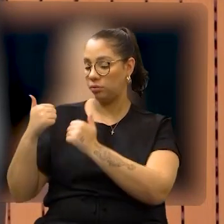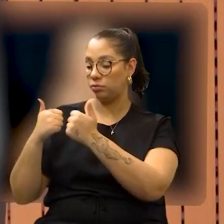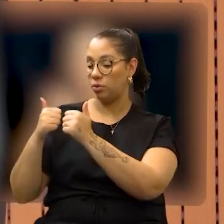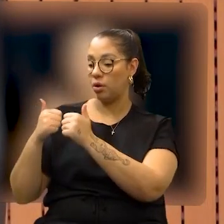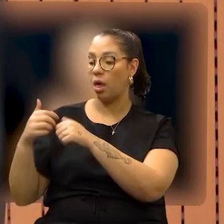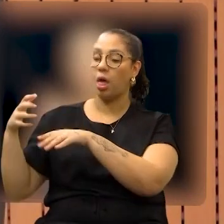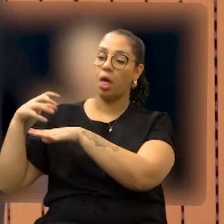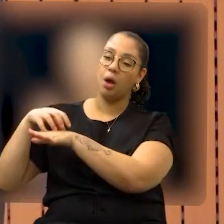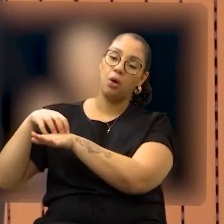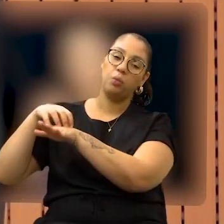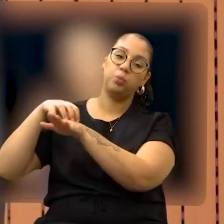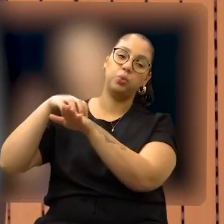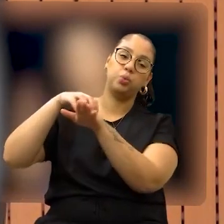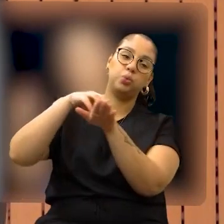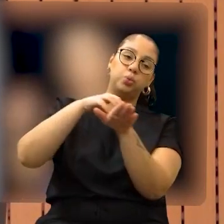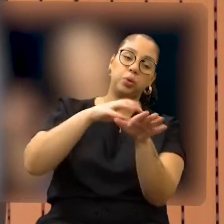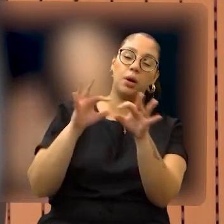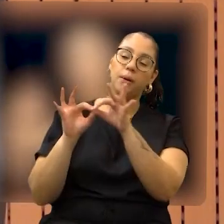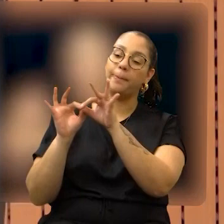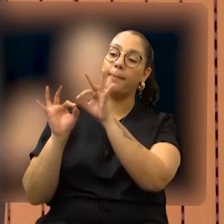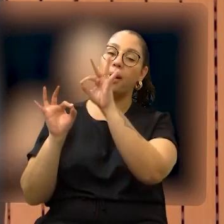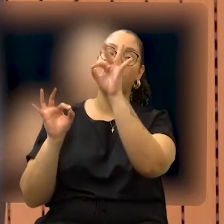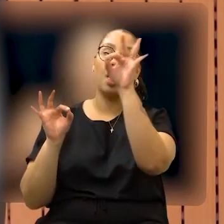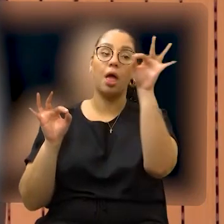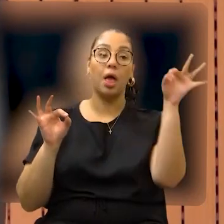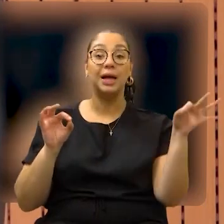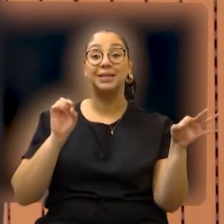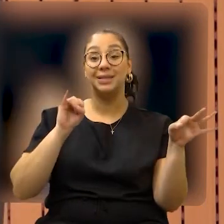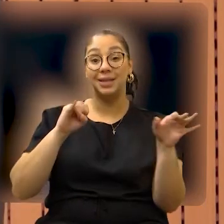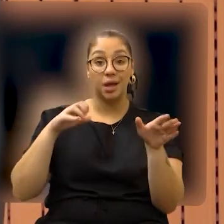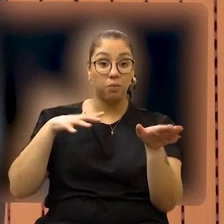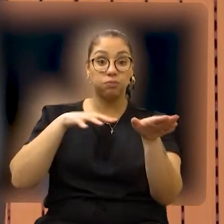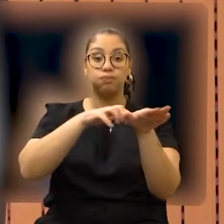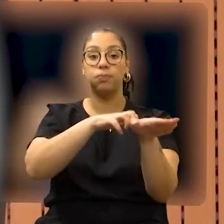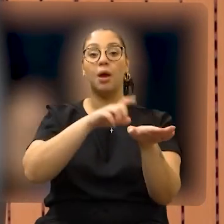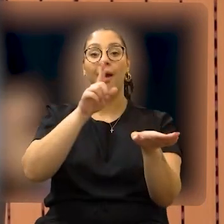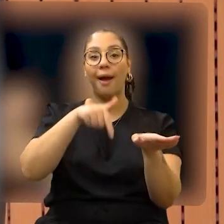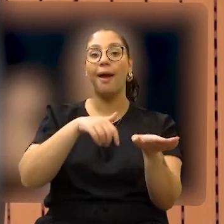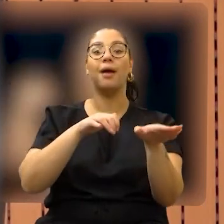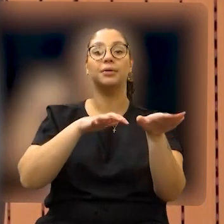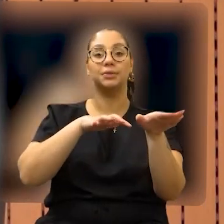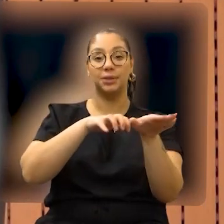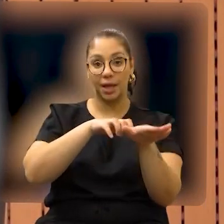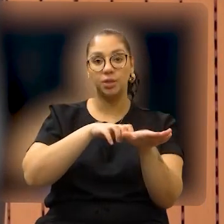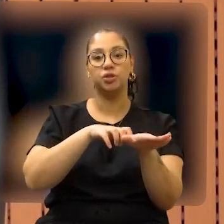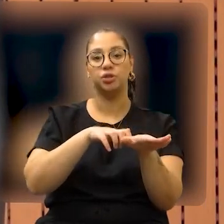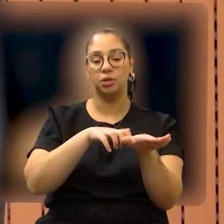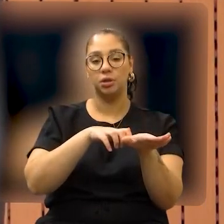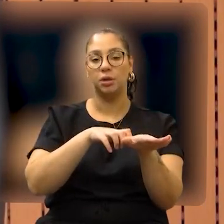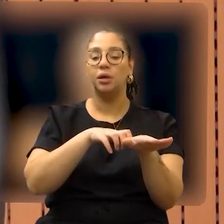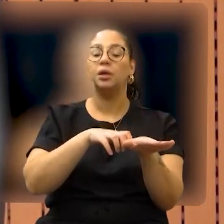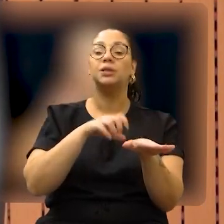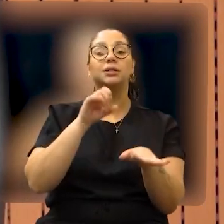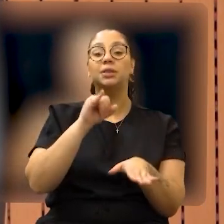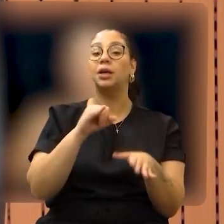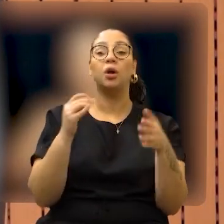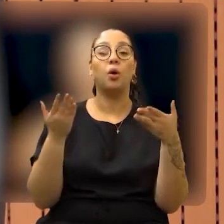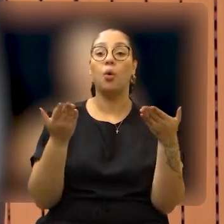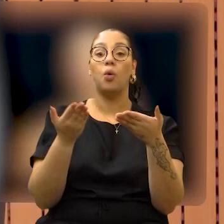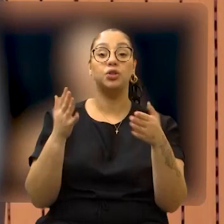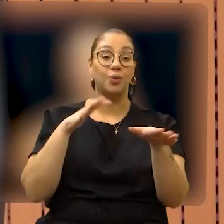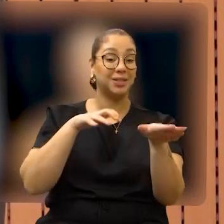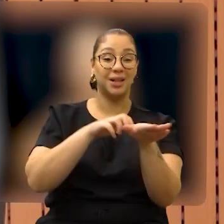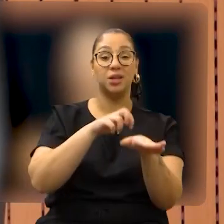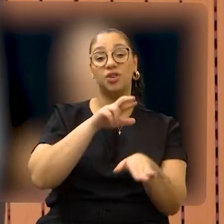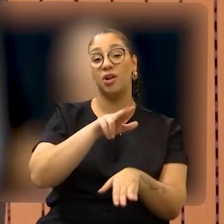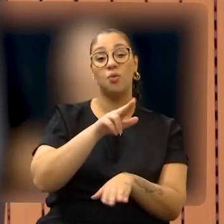lado de casa e vou até na empresa e volto à noite, é um acidente de percurso. Hoje, se um acidente